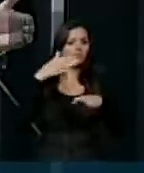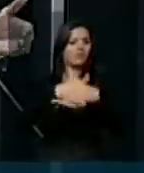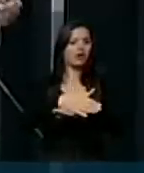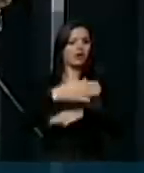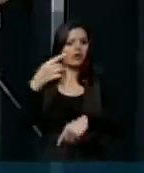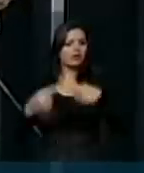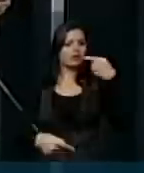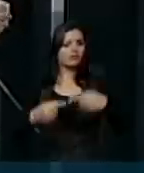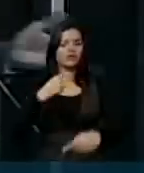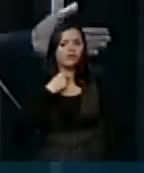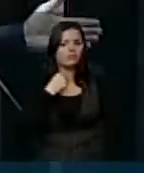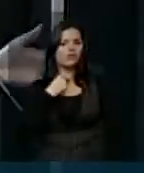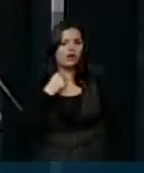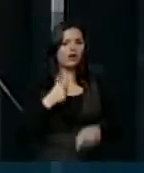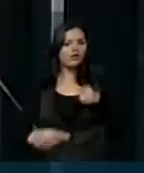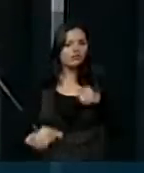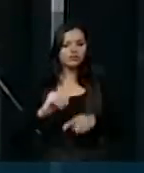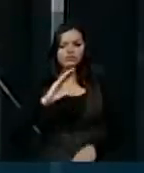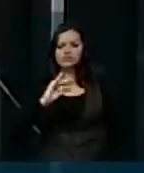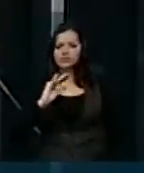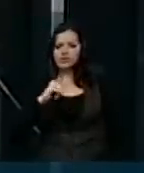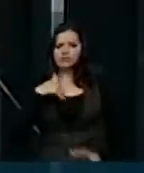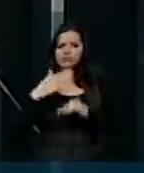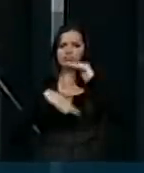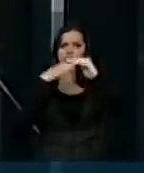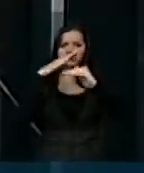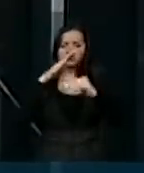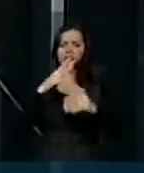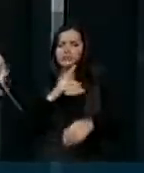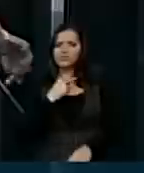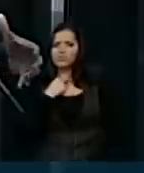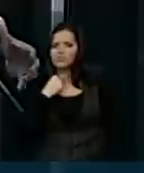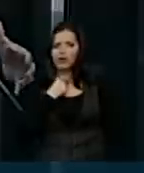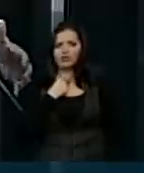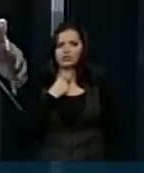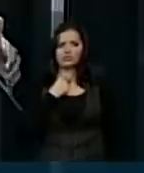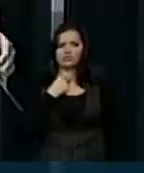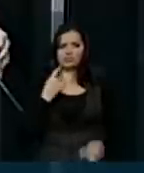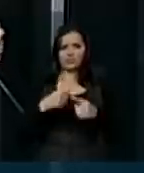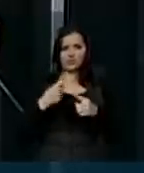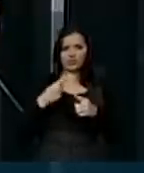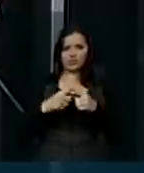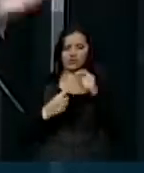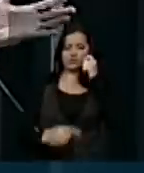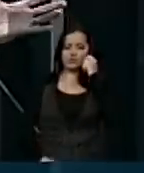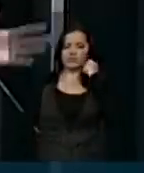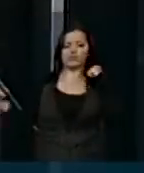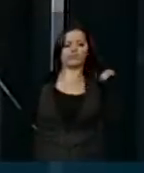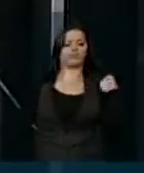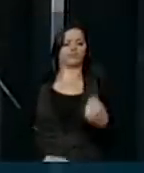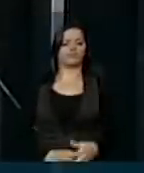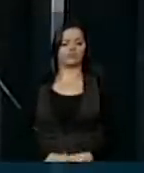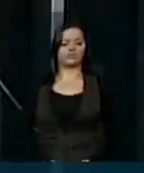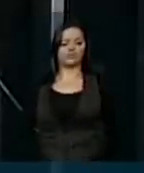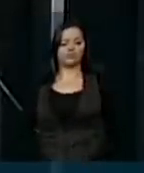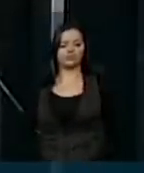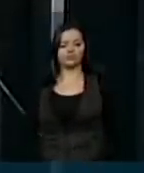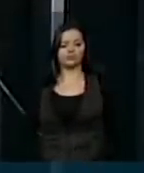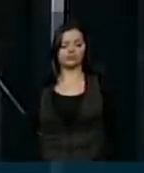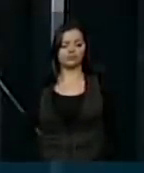de um debate de maneira científica, com razões comuns